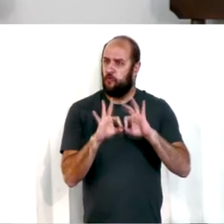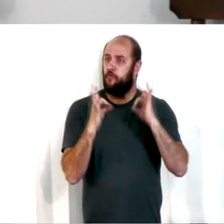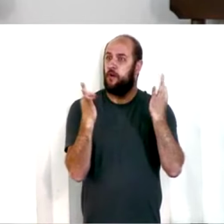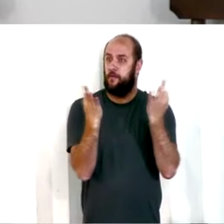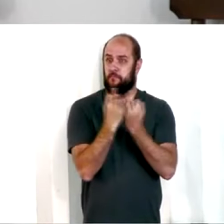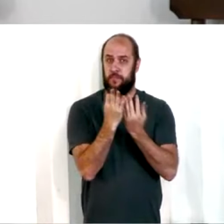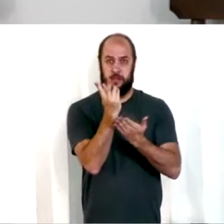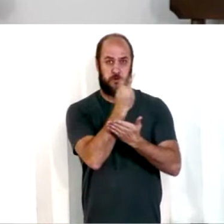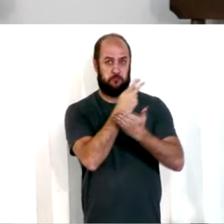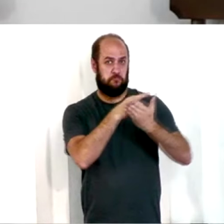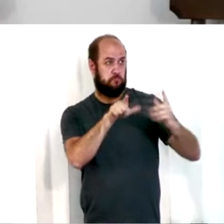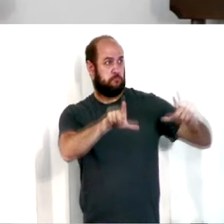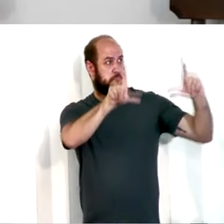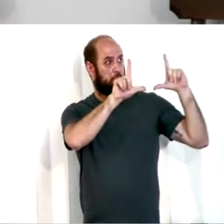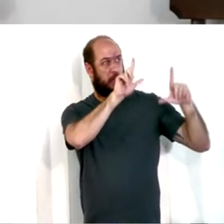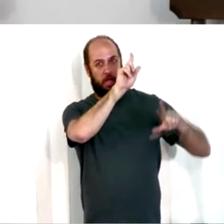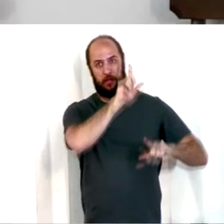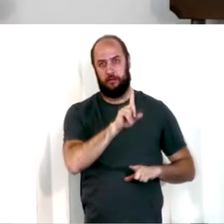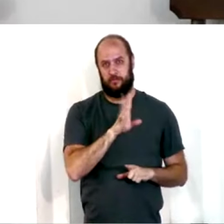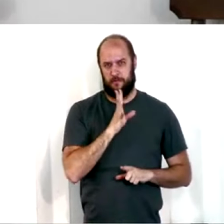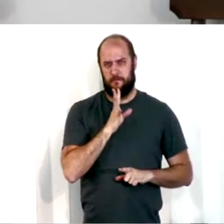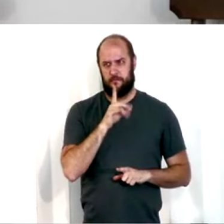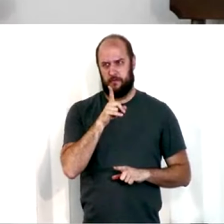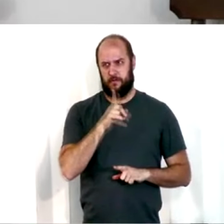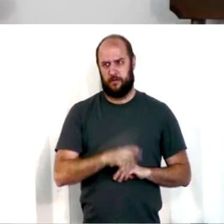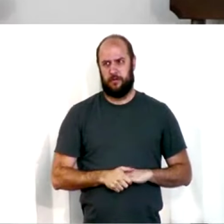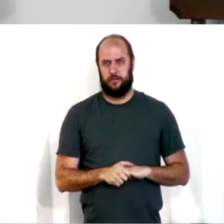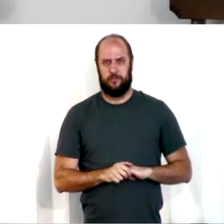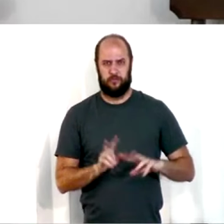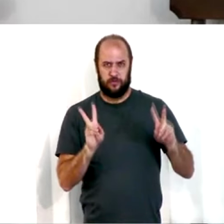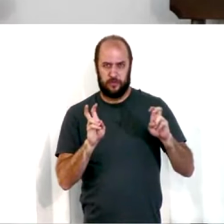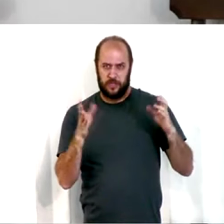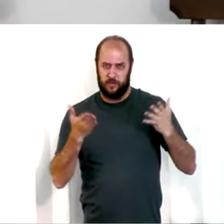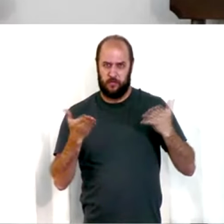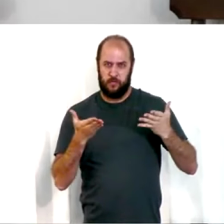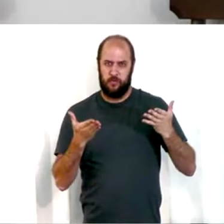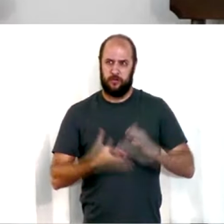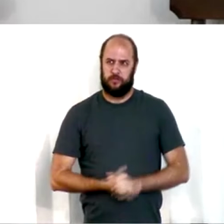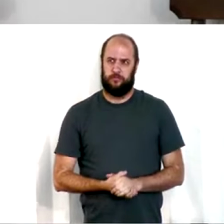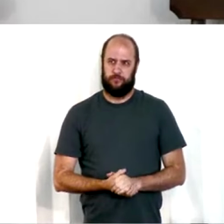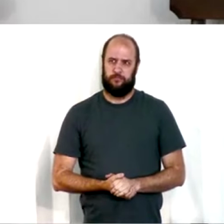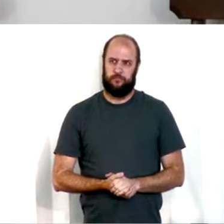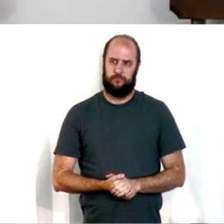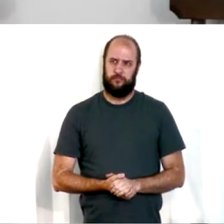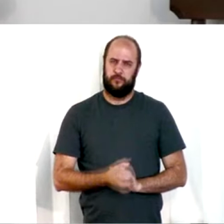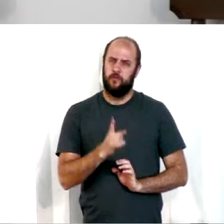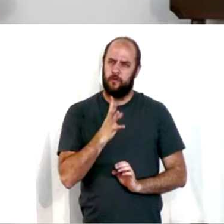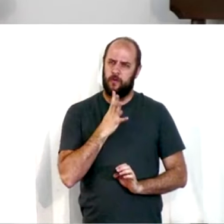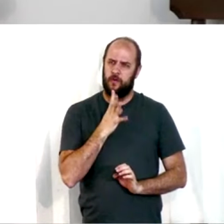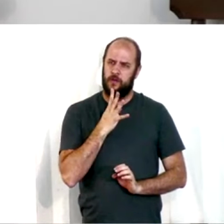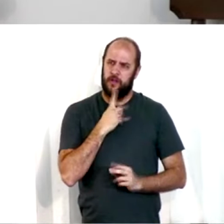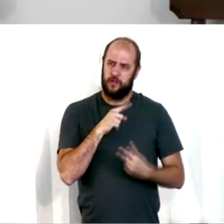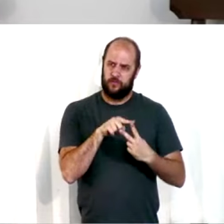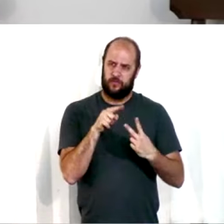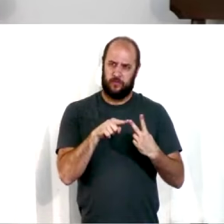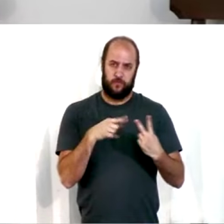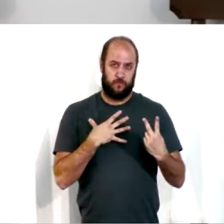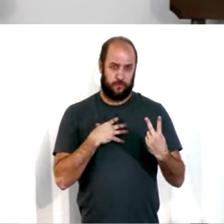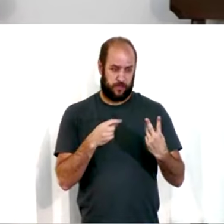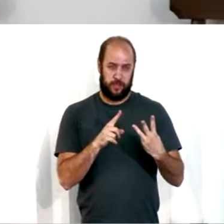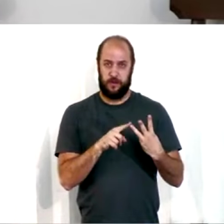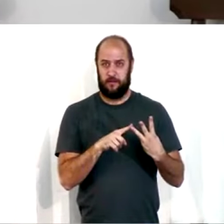do nosso culto dessa noite, com o tema desta noite? Você conhece este casal? Você conhece a filha deste